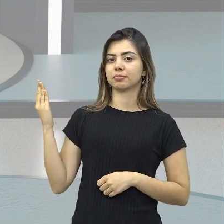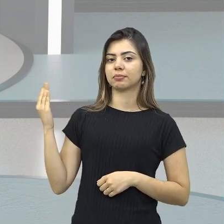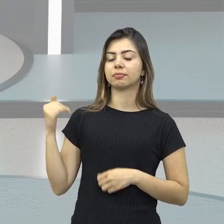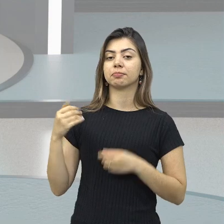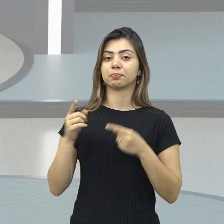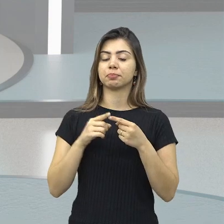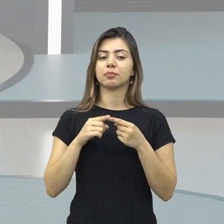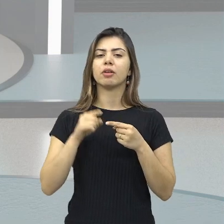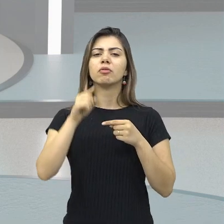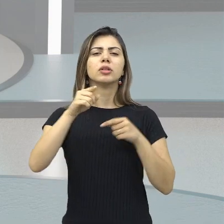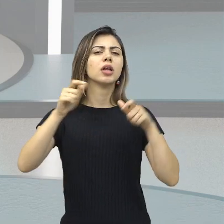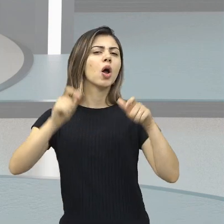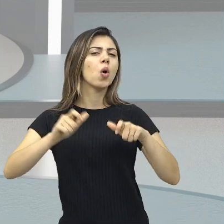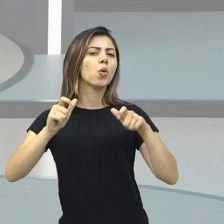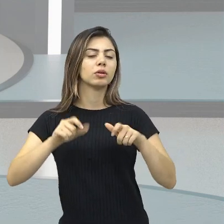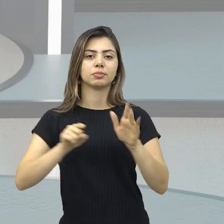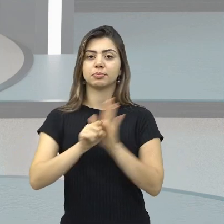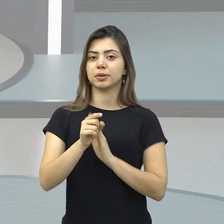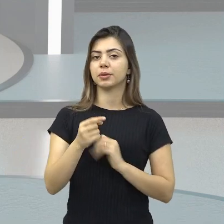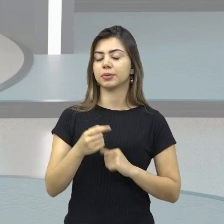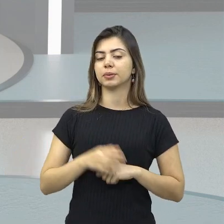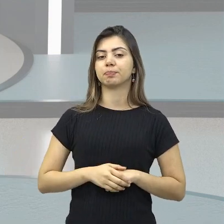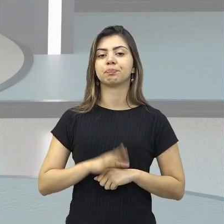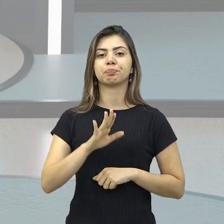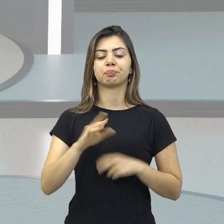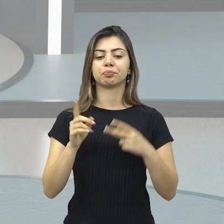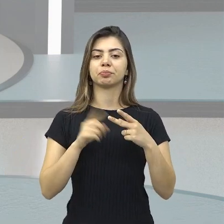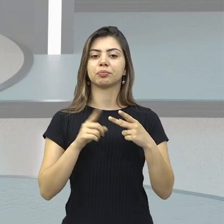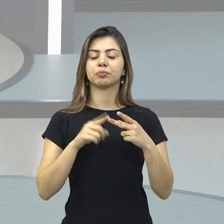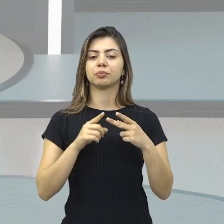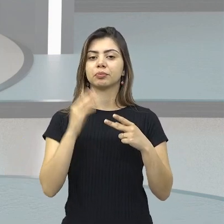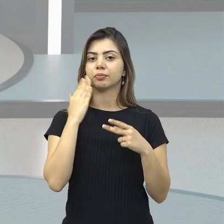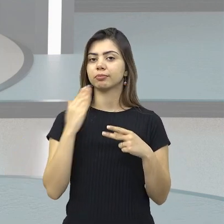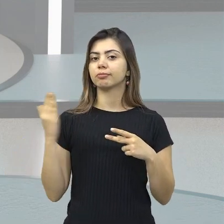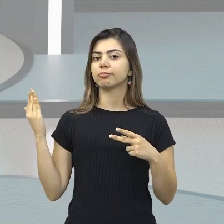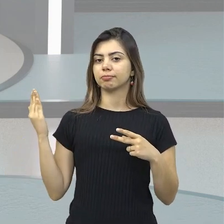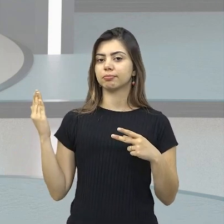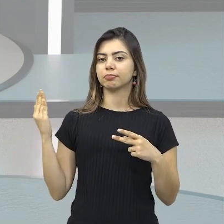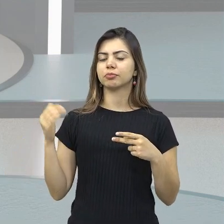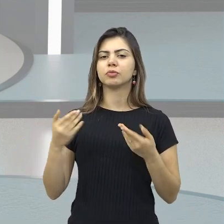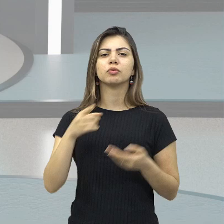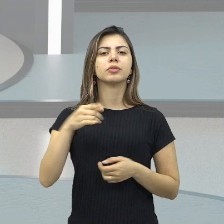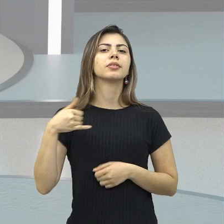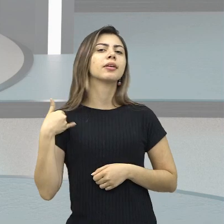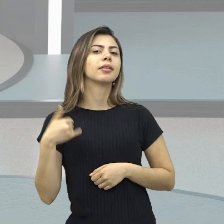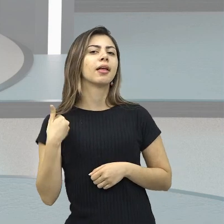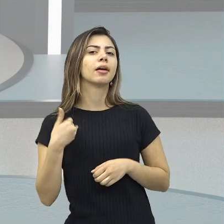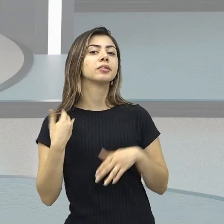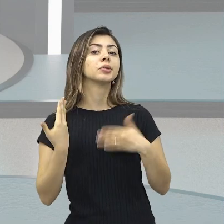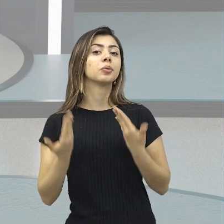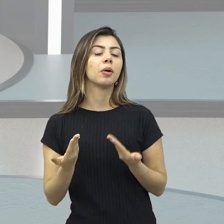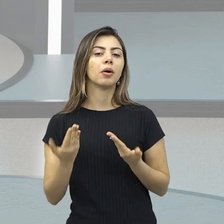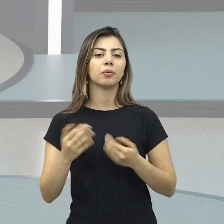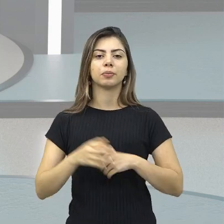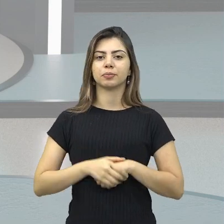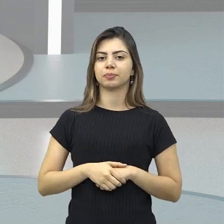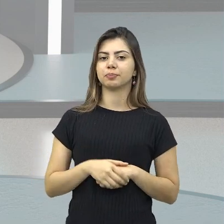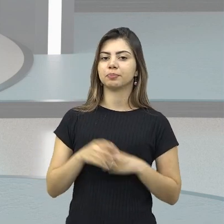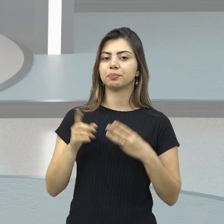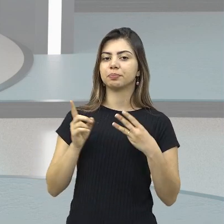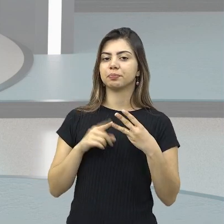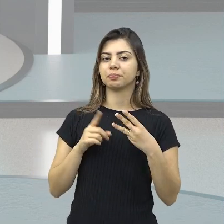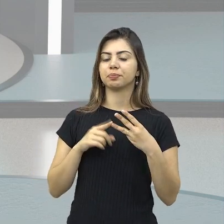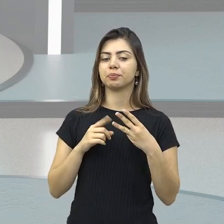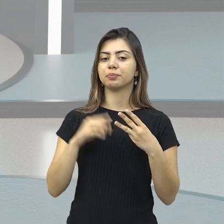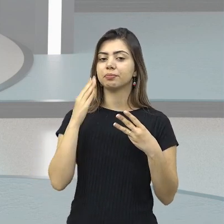onde você é? É a nossa primeira pergunta. A segunda, how old are you? Quantos anos você tem? Ou então, qual a sua idade? E